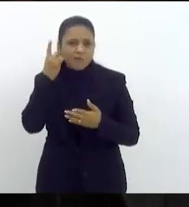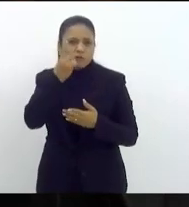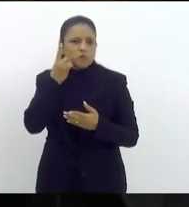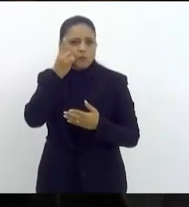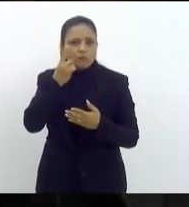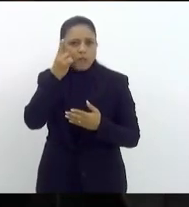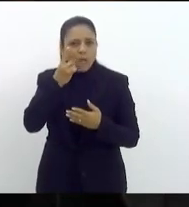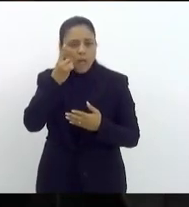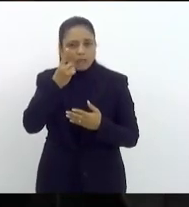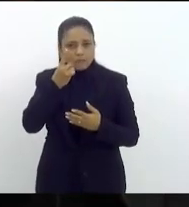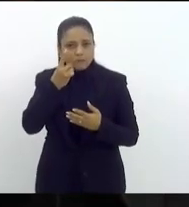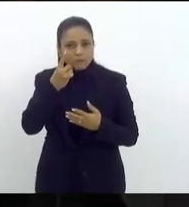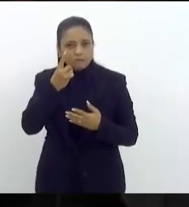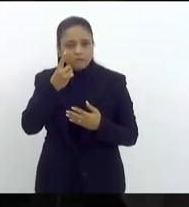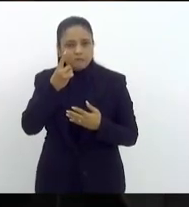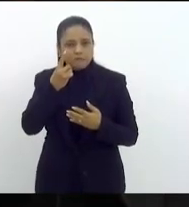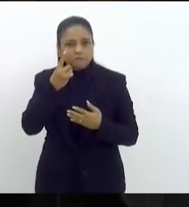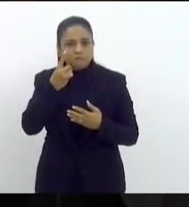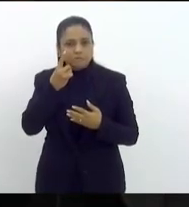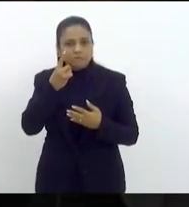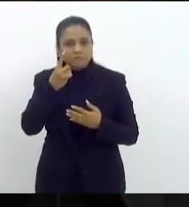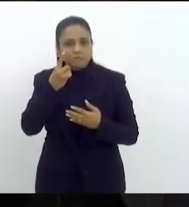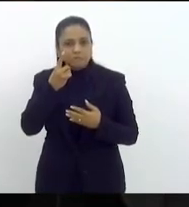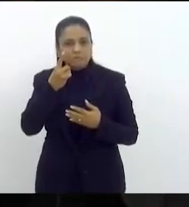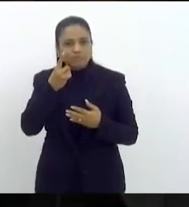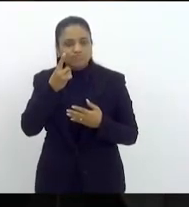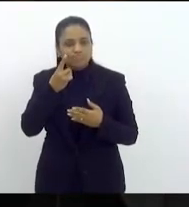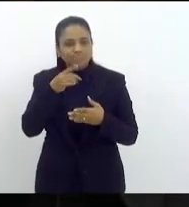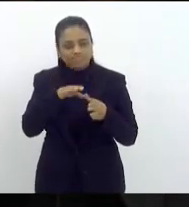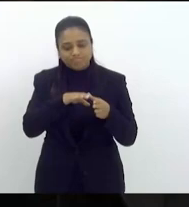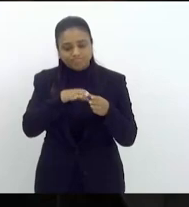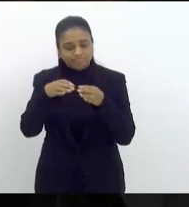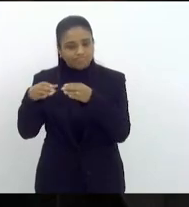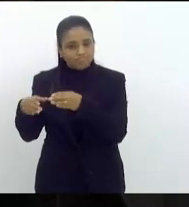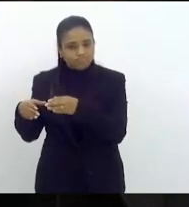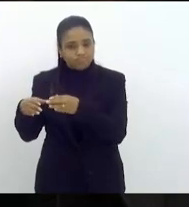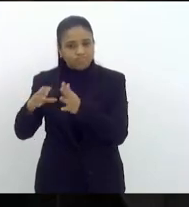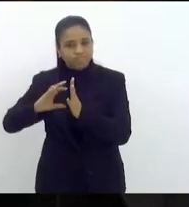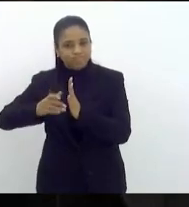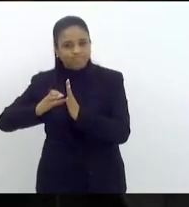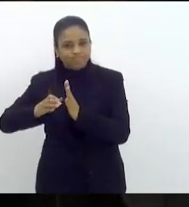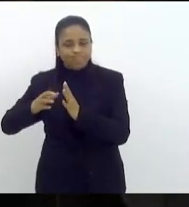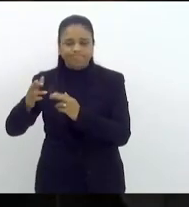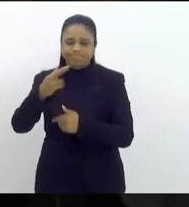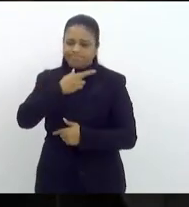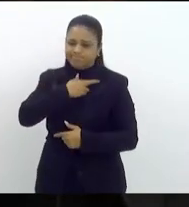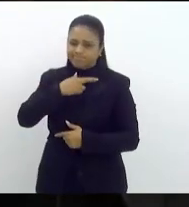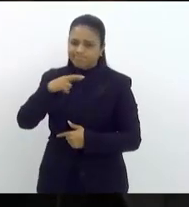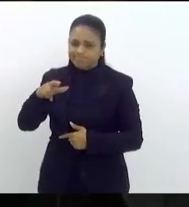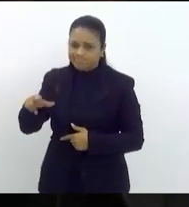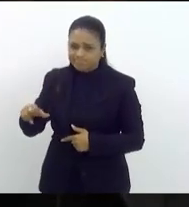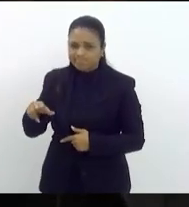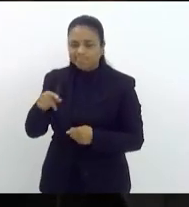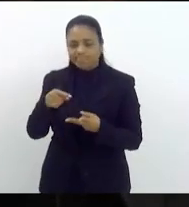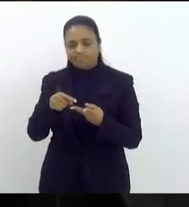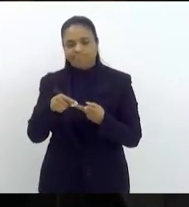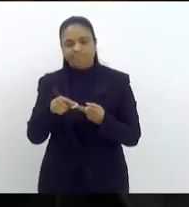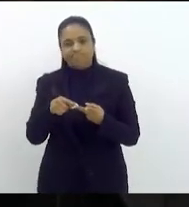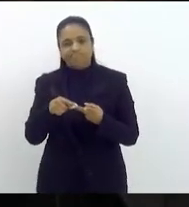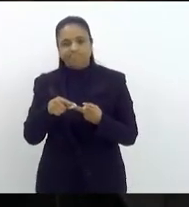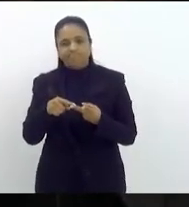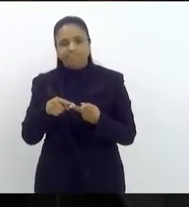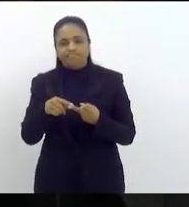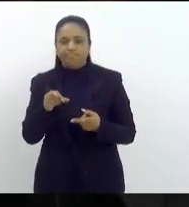que são do campo conservador deputados que são religiosos deputados que são